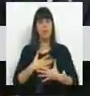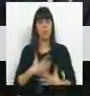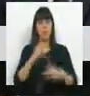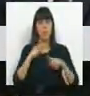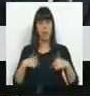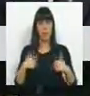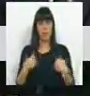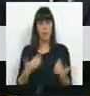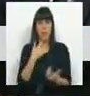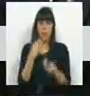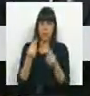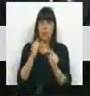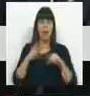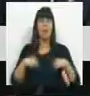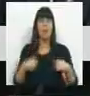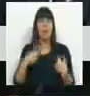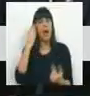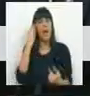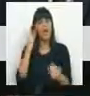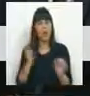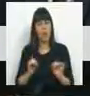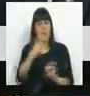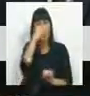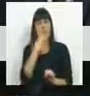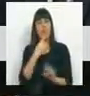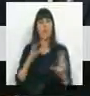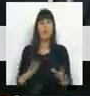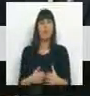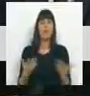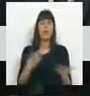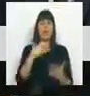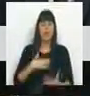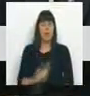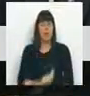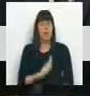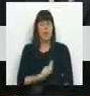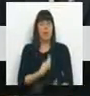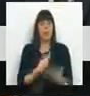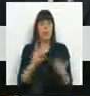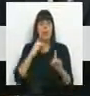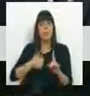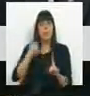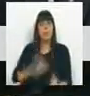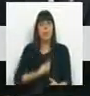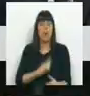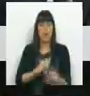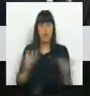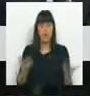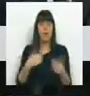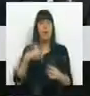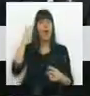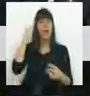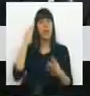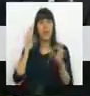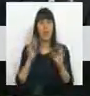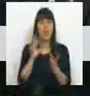vontade própria, deu a entender que ela própria achava que não teria perfil para o efeito. O que me deixou preocupado, e principalmente preocupado no sentido de achar